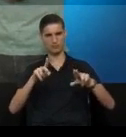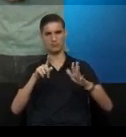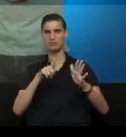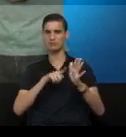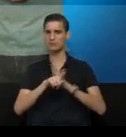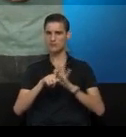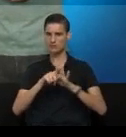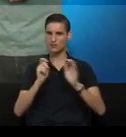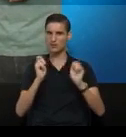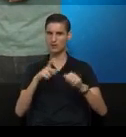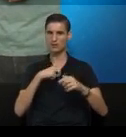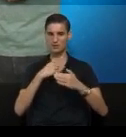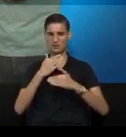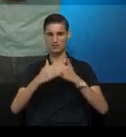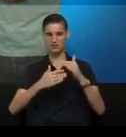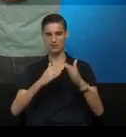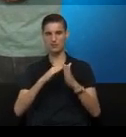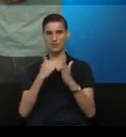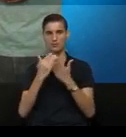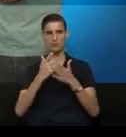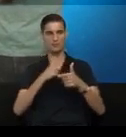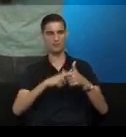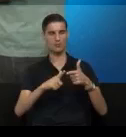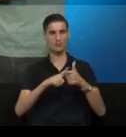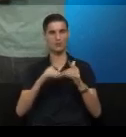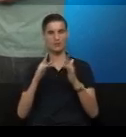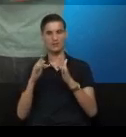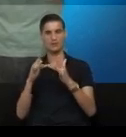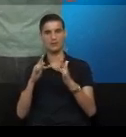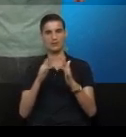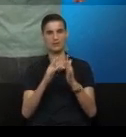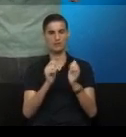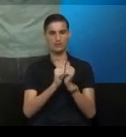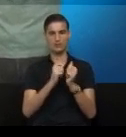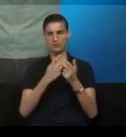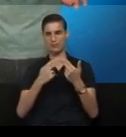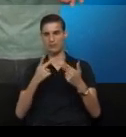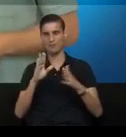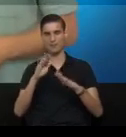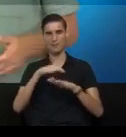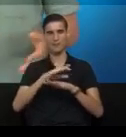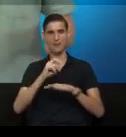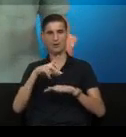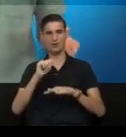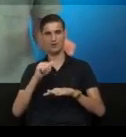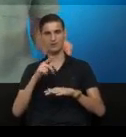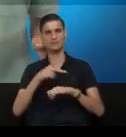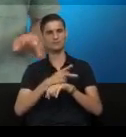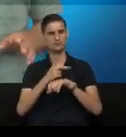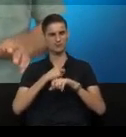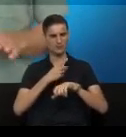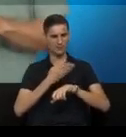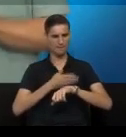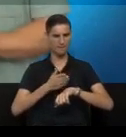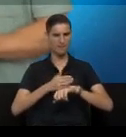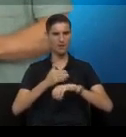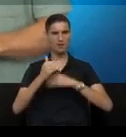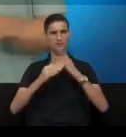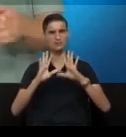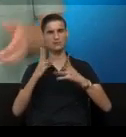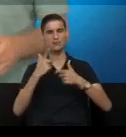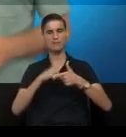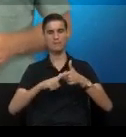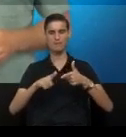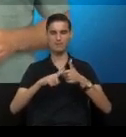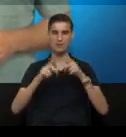sobre essas funções e sobre os demais problemas relacionados às equações da onda? Procure praticar resolvendo